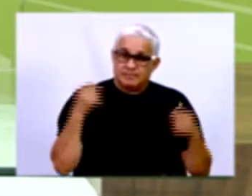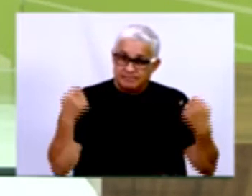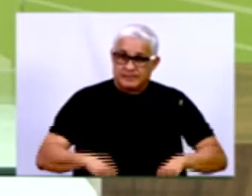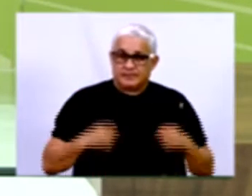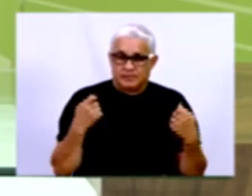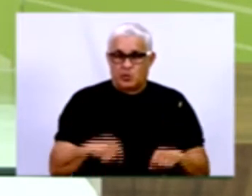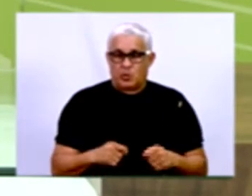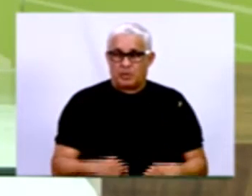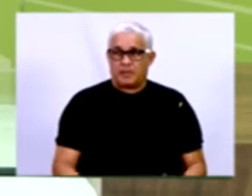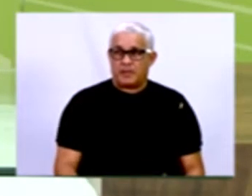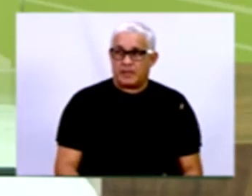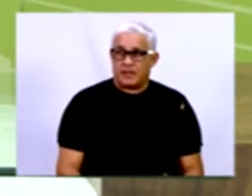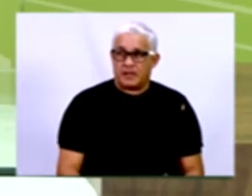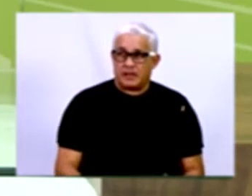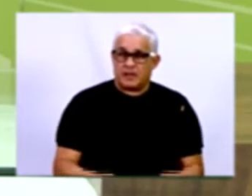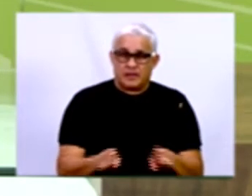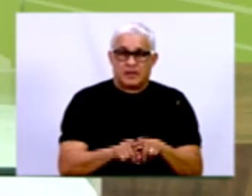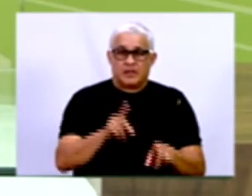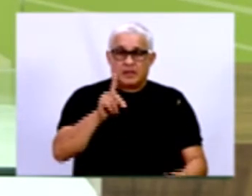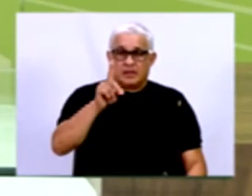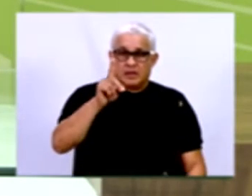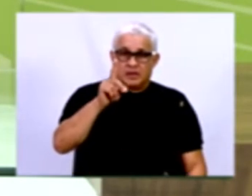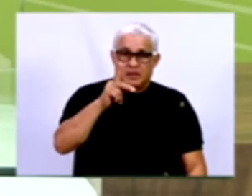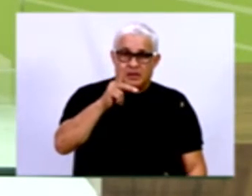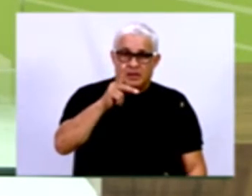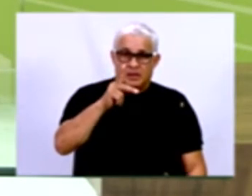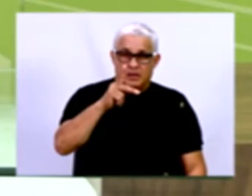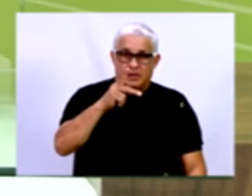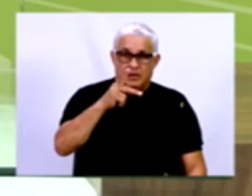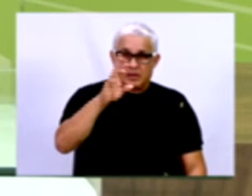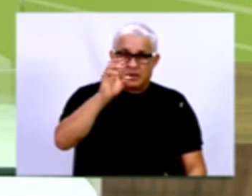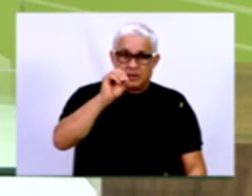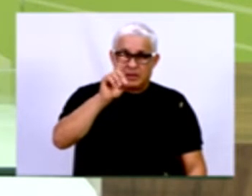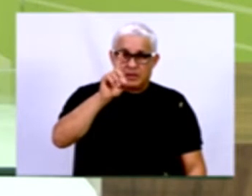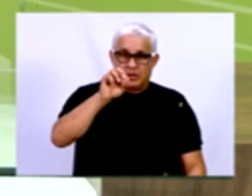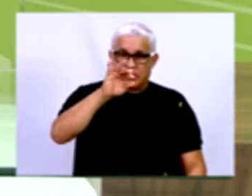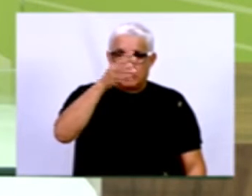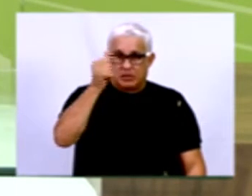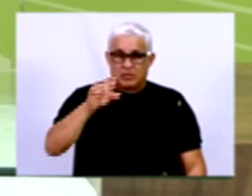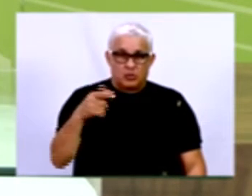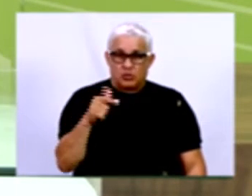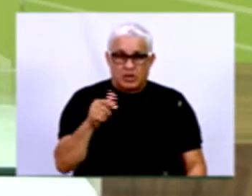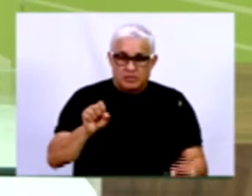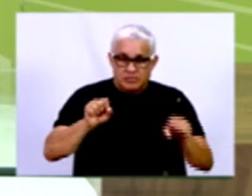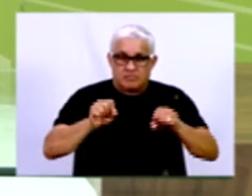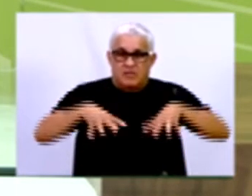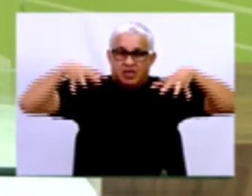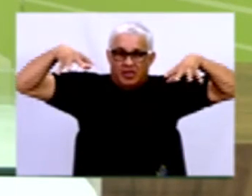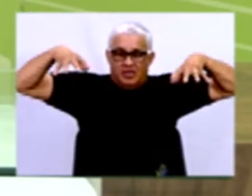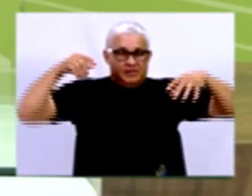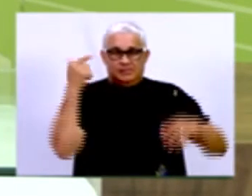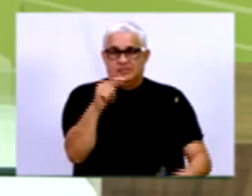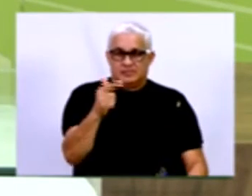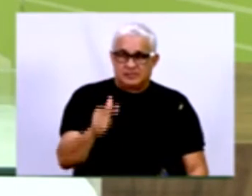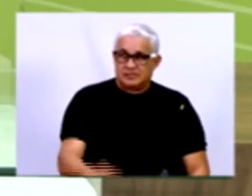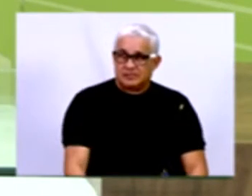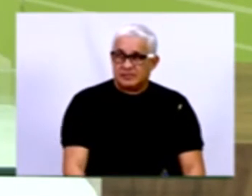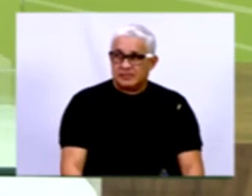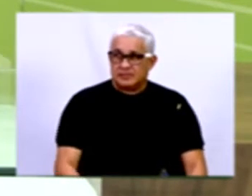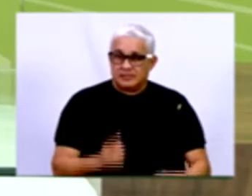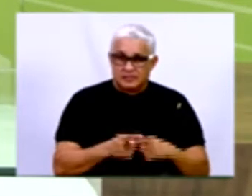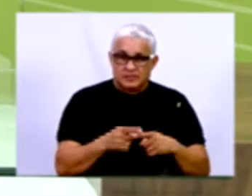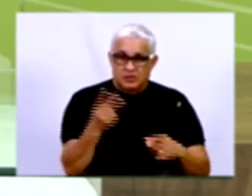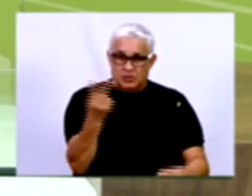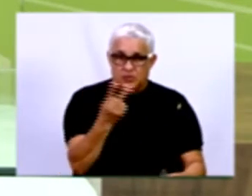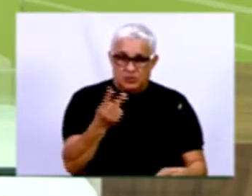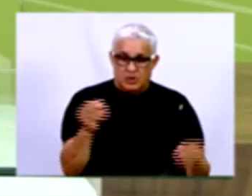necessariamente precisamos aumentar a produção. Não existe mágica, a gente não consegue aumentar renda sem aumentar a produção. Porque essas duas coisas